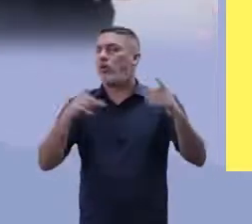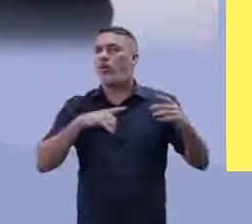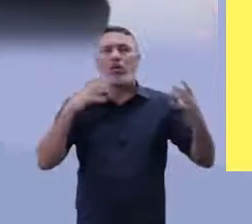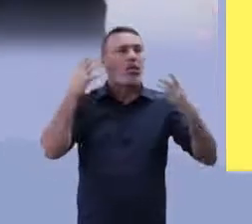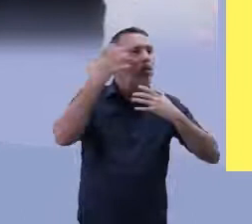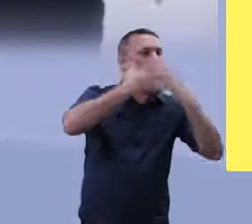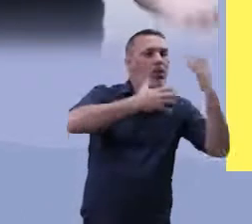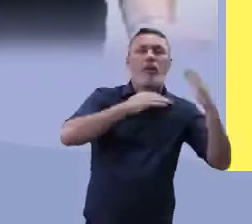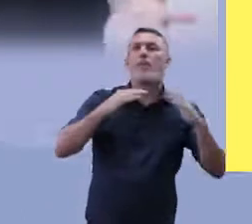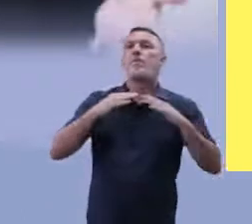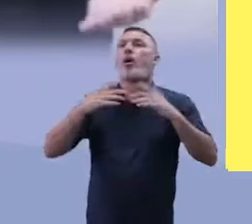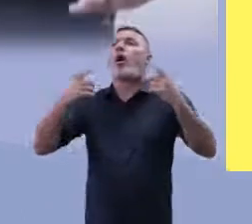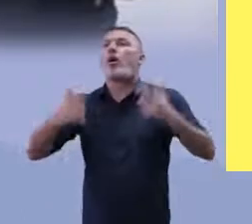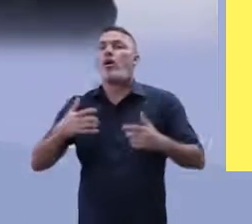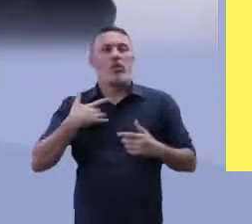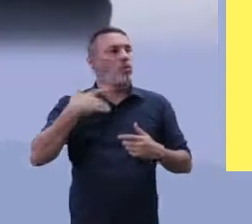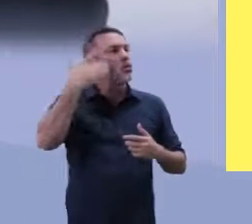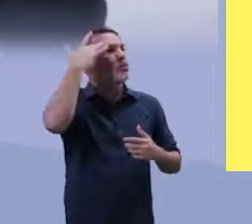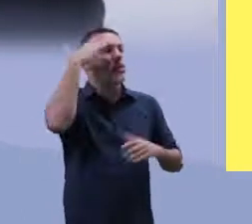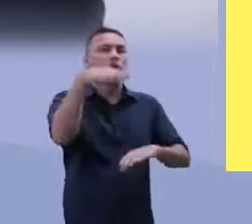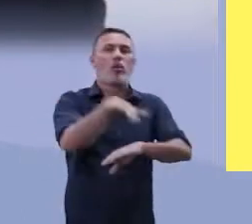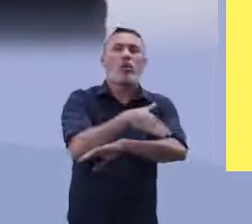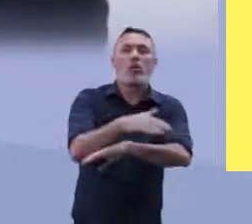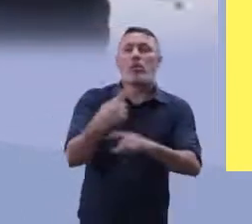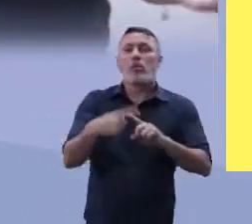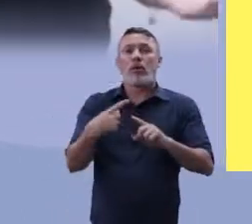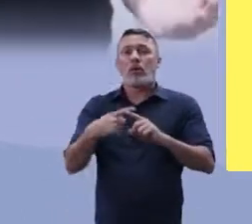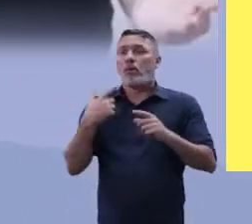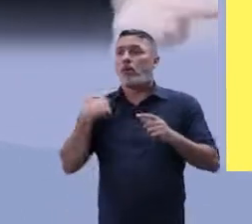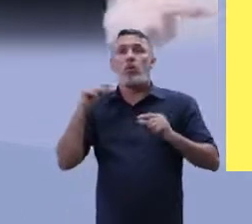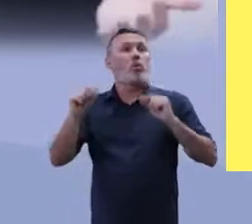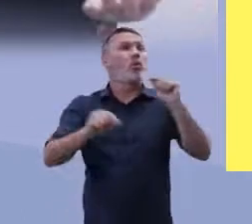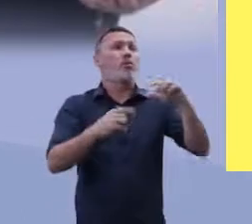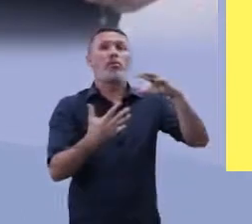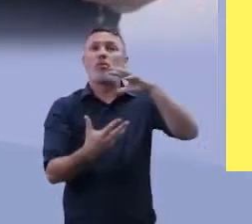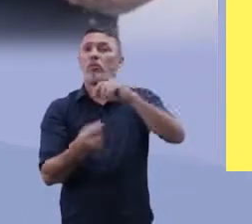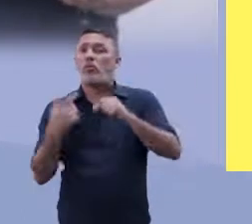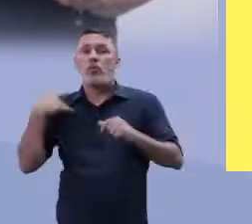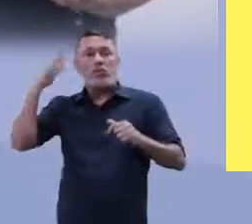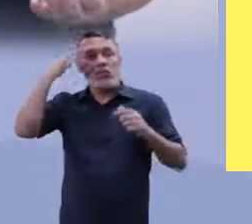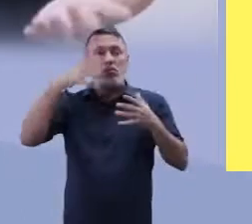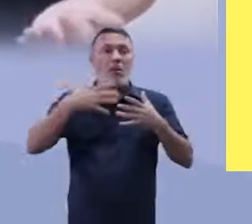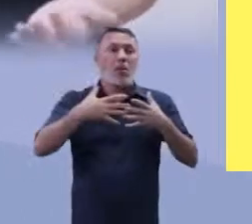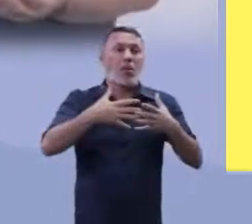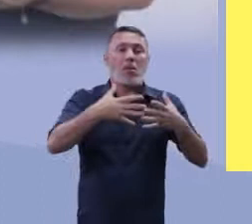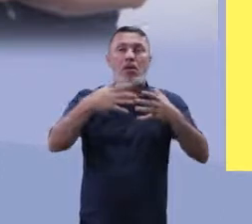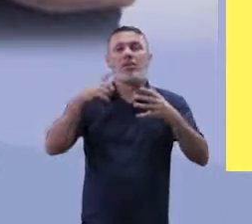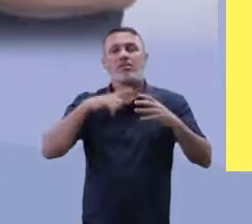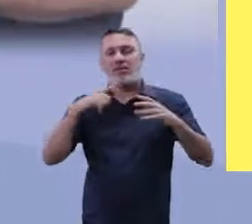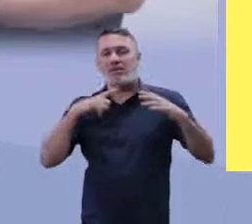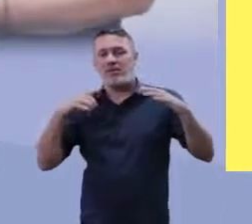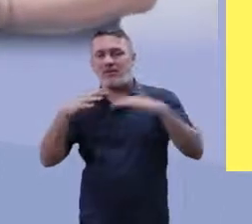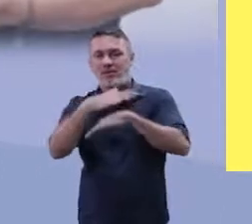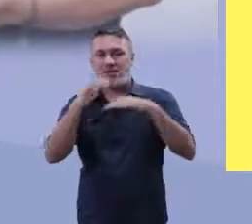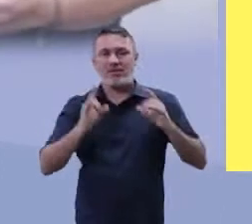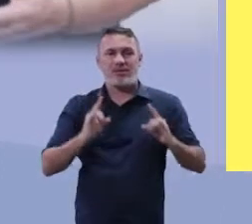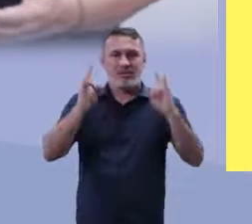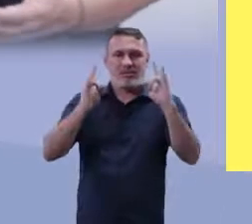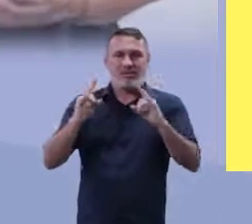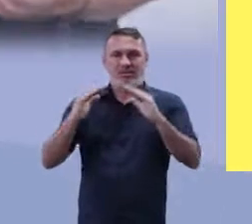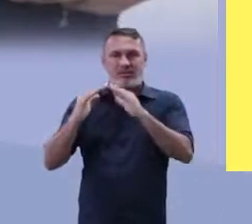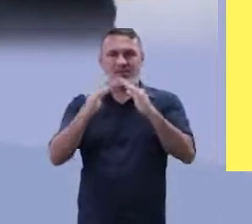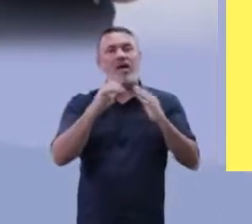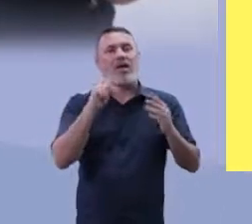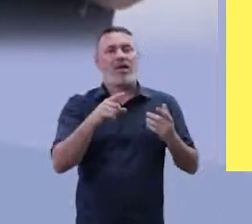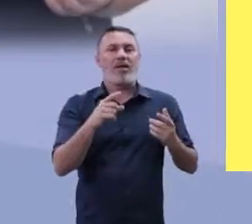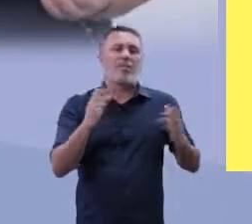perdidos, desorientados, continuavam desorientados, formando nos centros